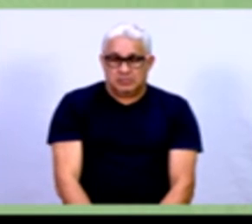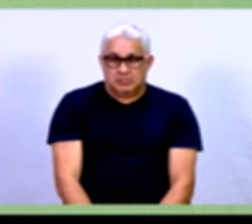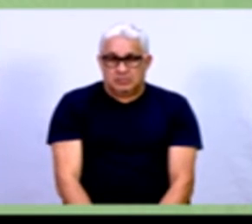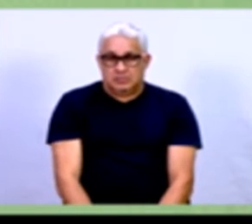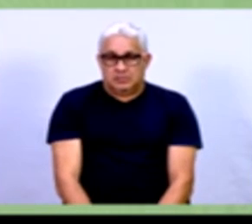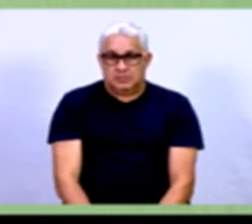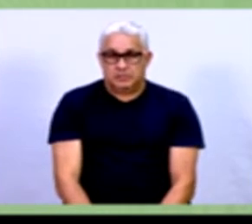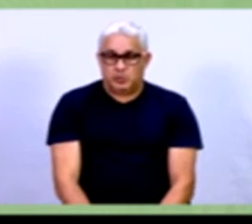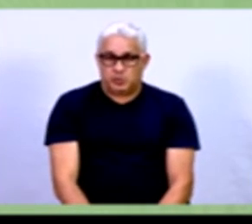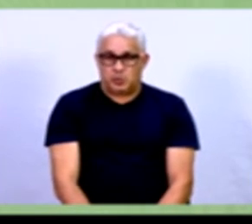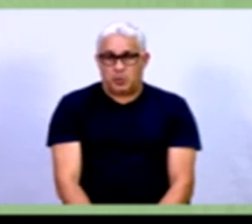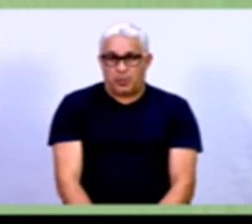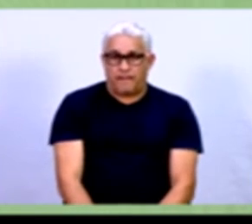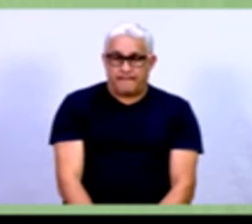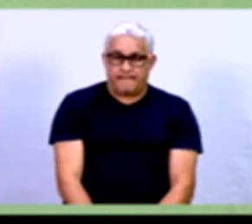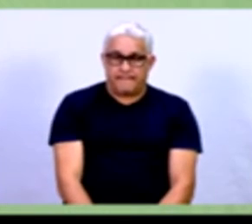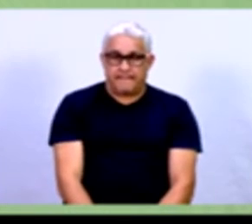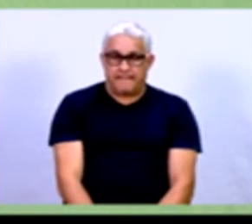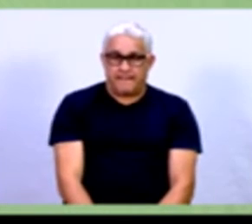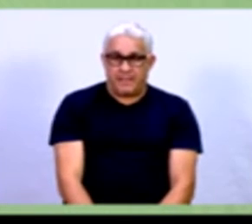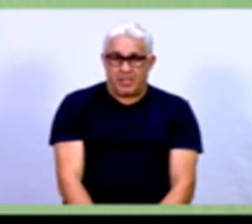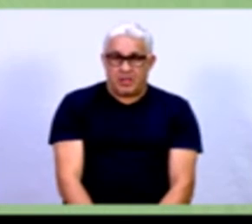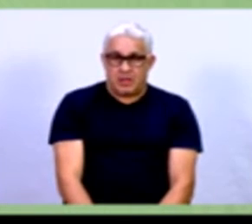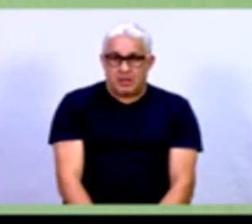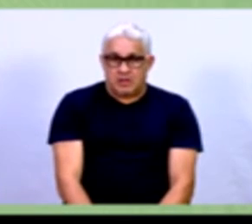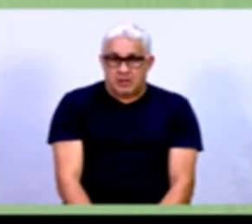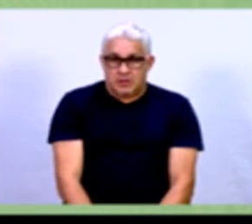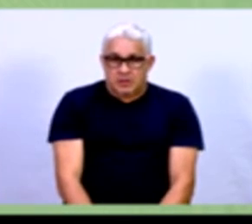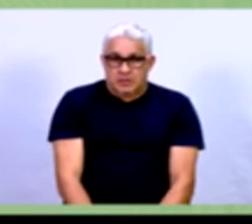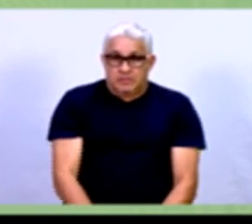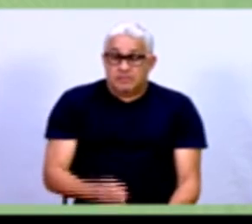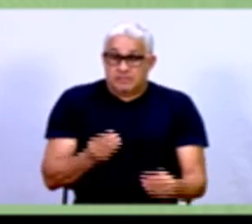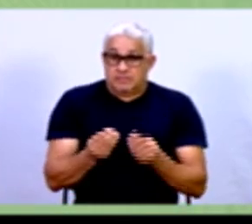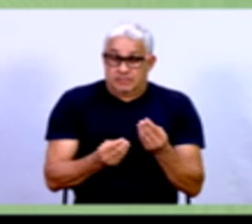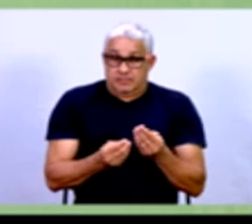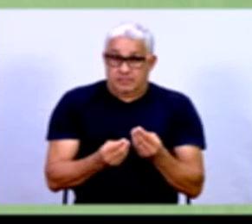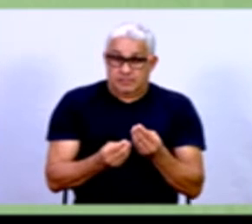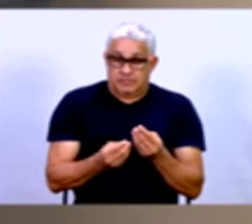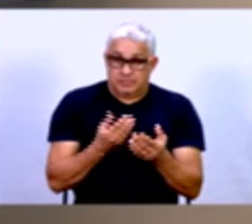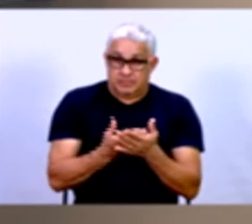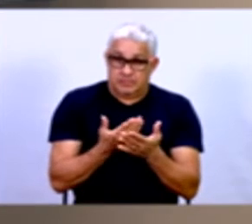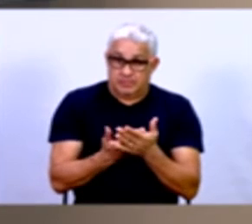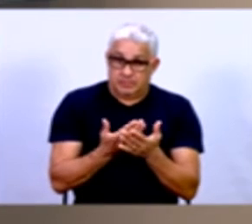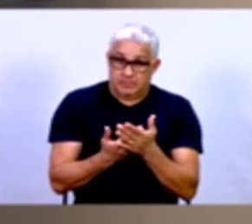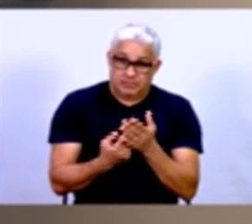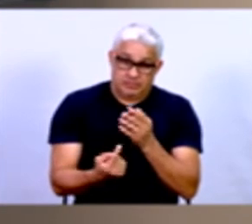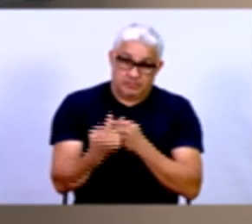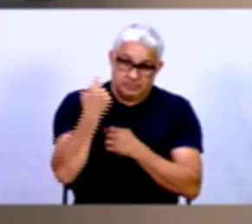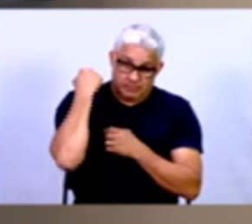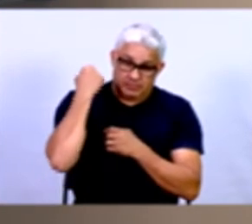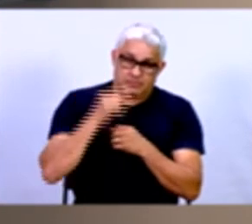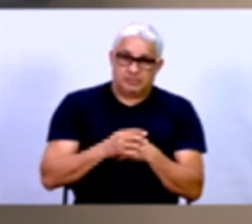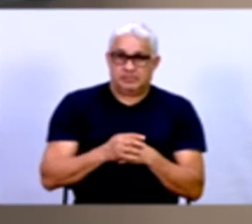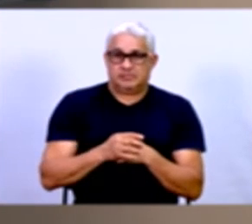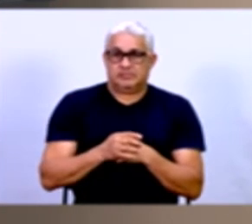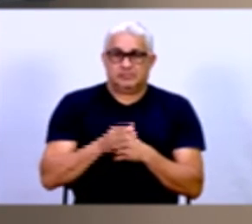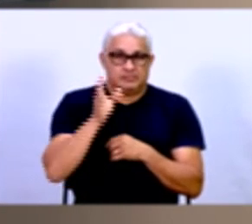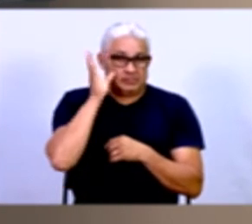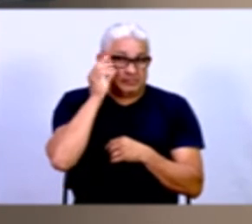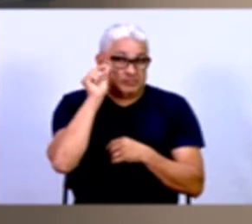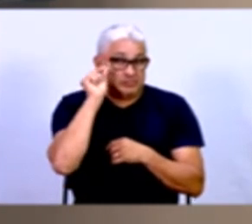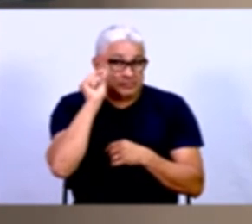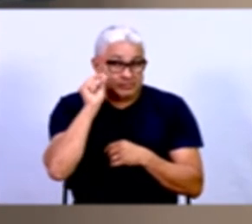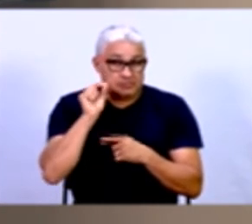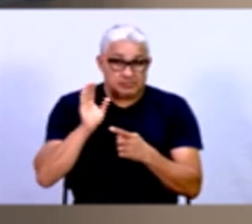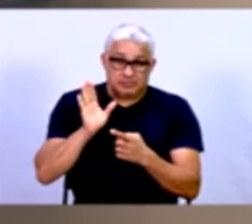dados, essa análise, né? E como eu comentei com vocês na aula anterior, é muito interessante quando a gente fizer